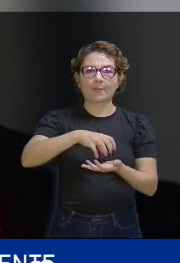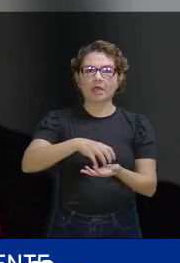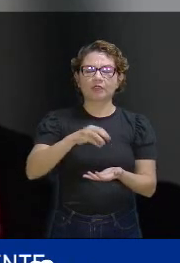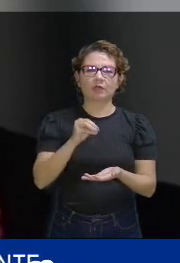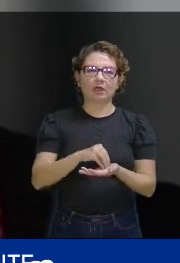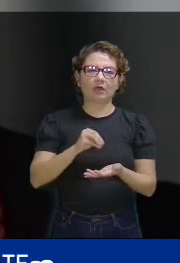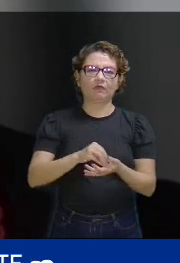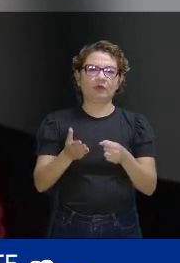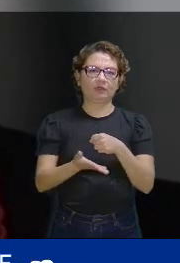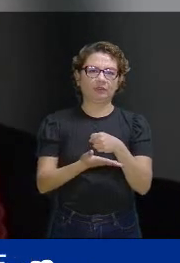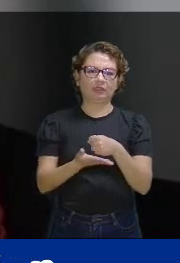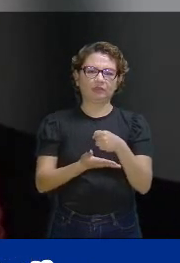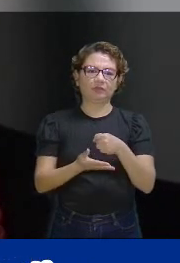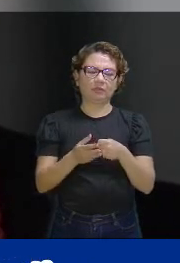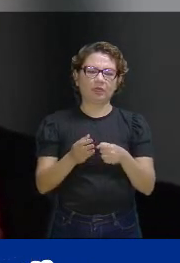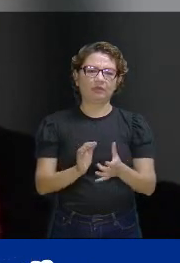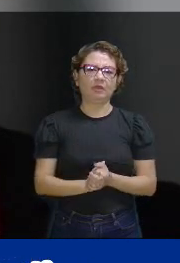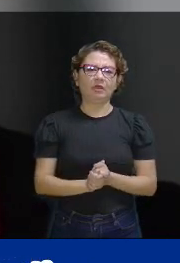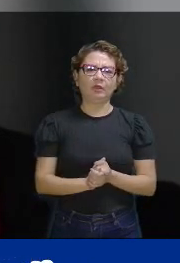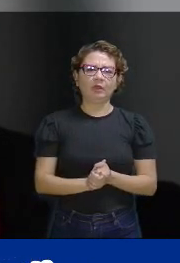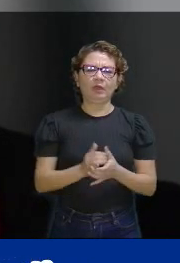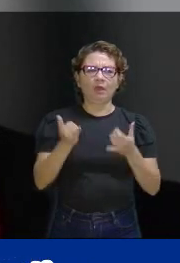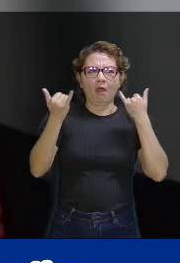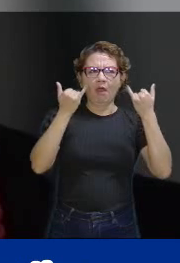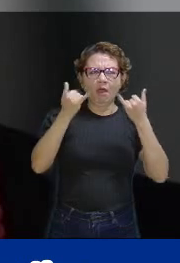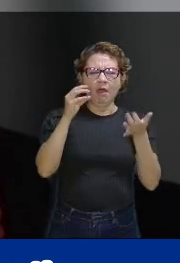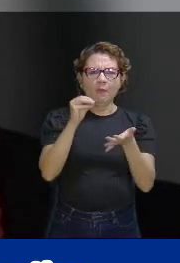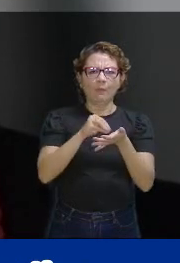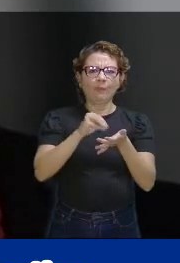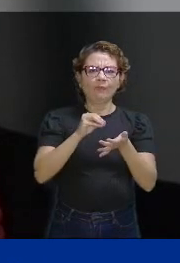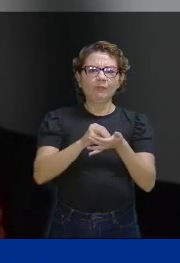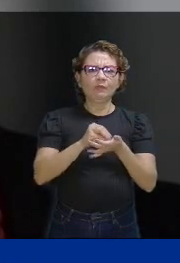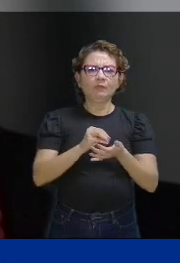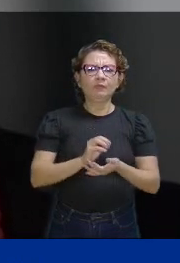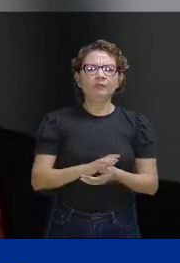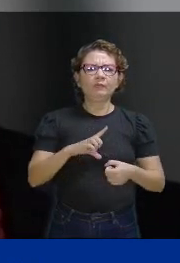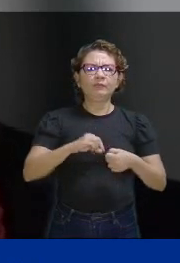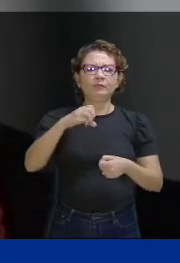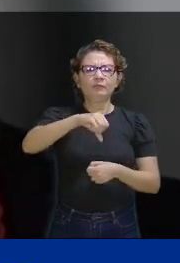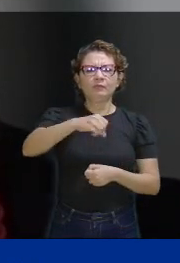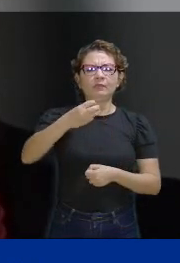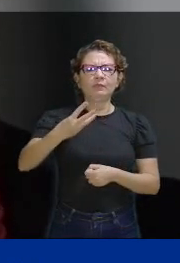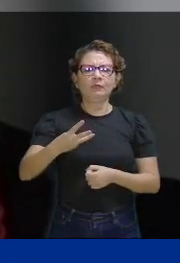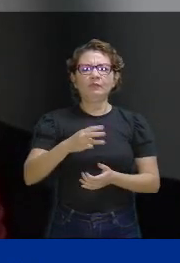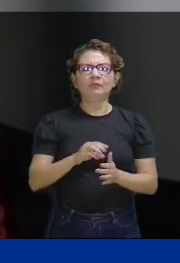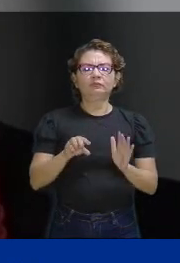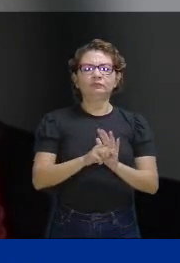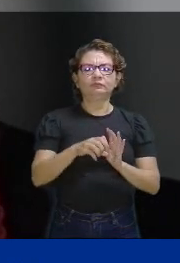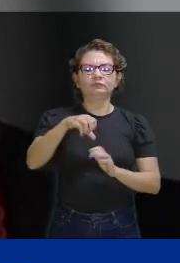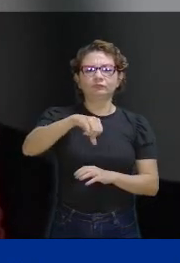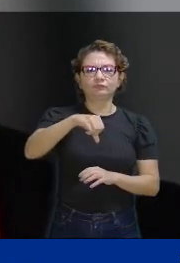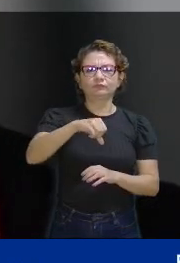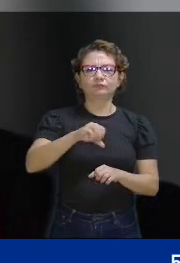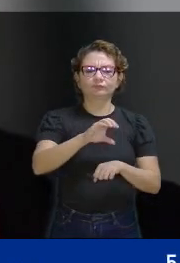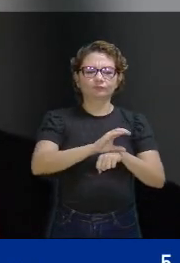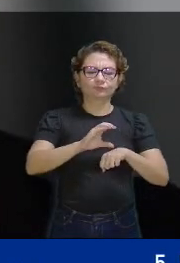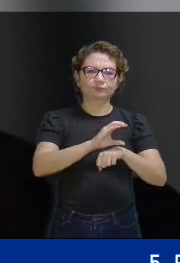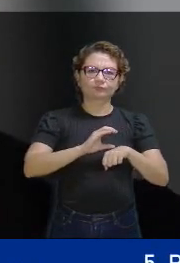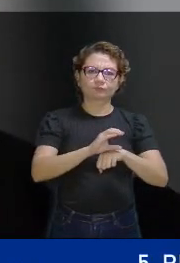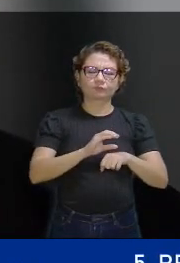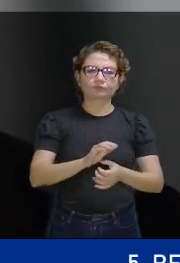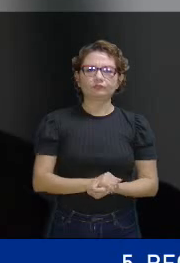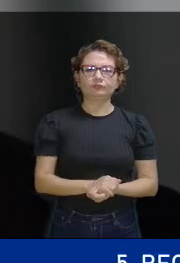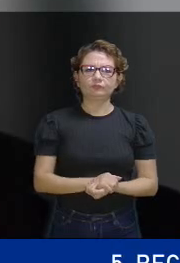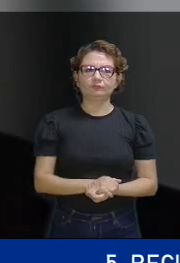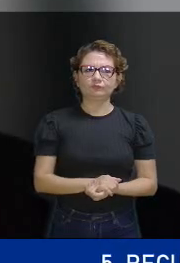de fundamentação da sentença recorrida, conforme o artigo 93, inciso 9 da Constituição Federal,